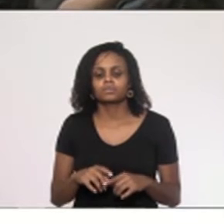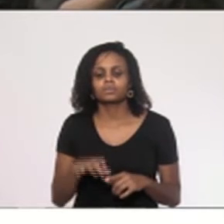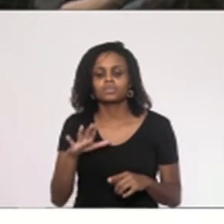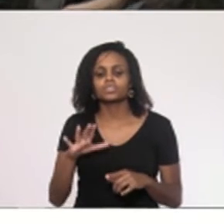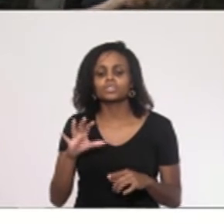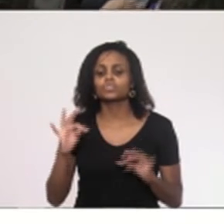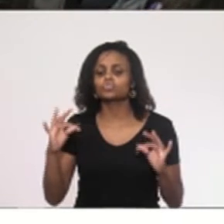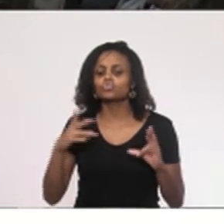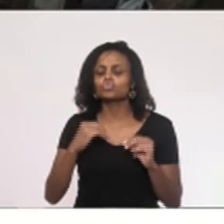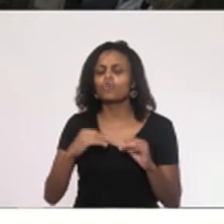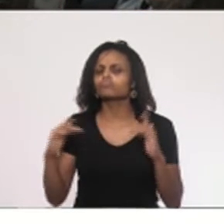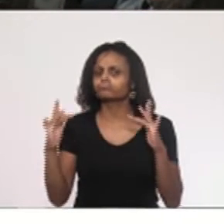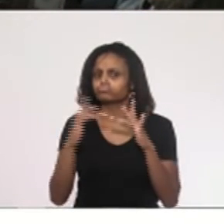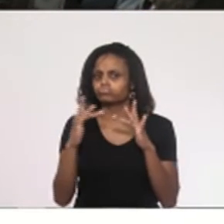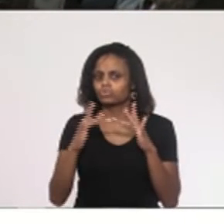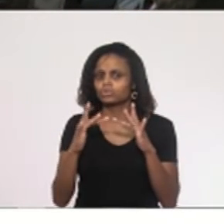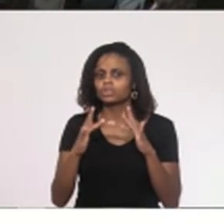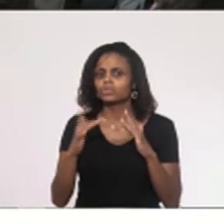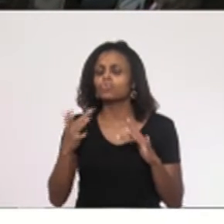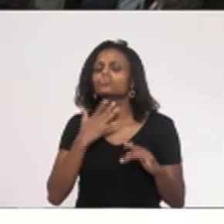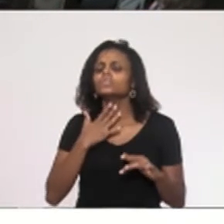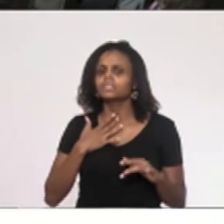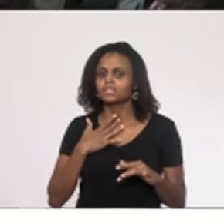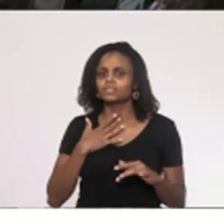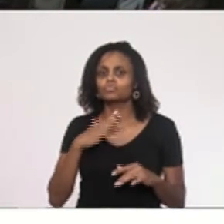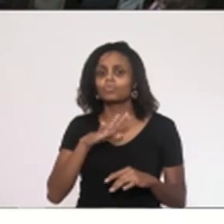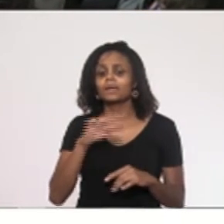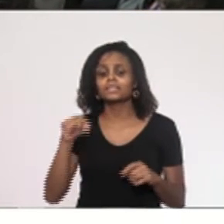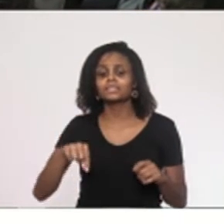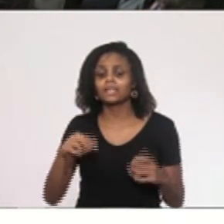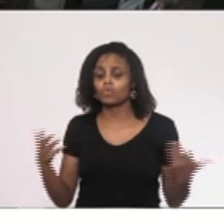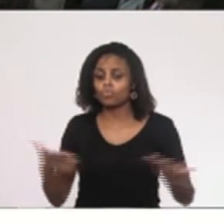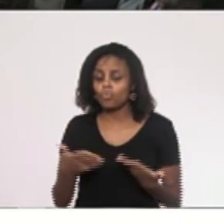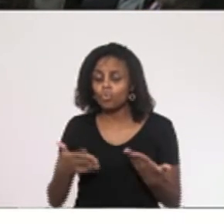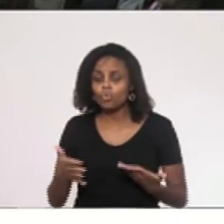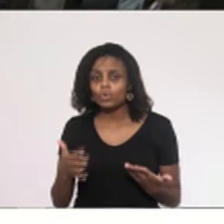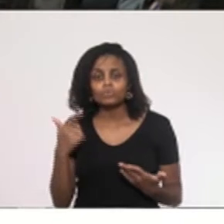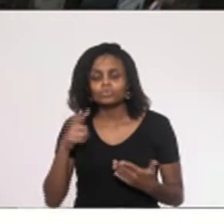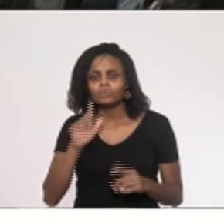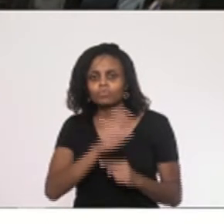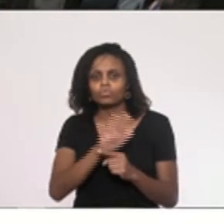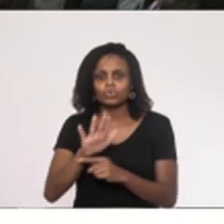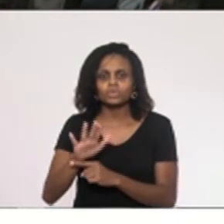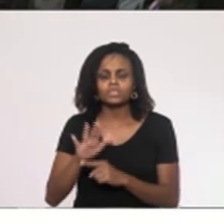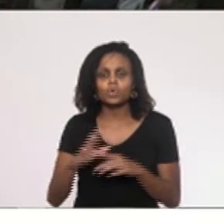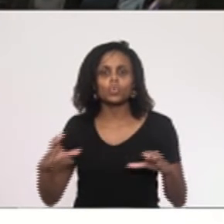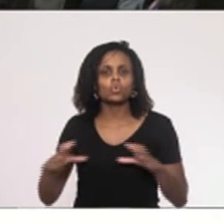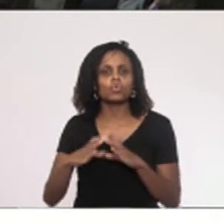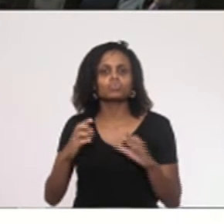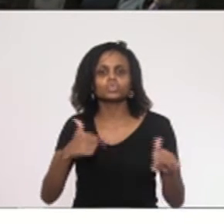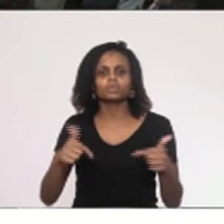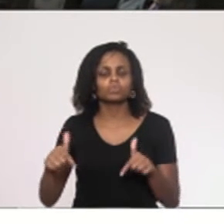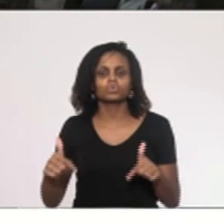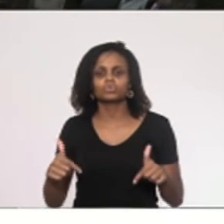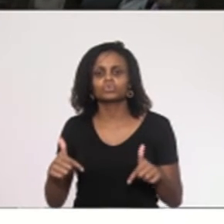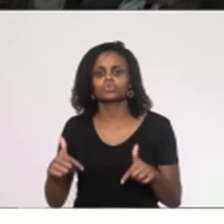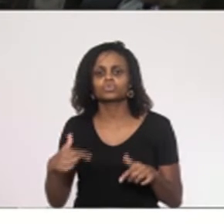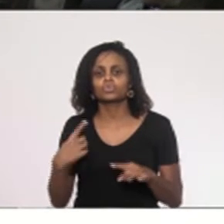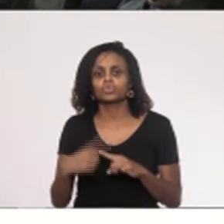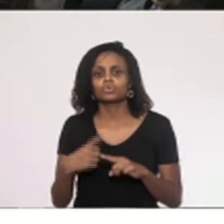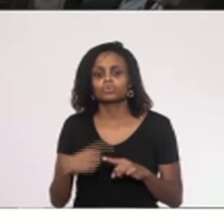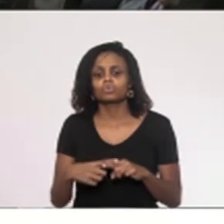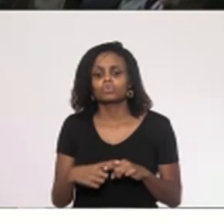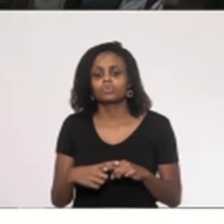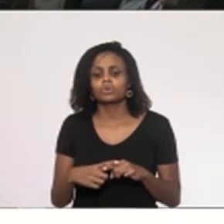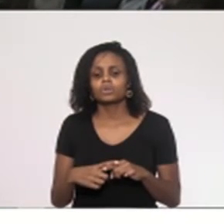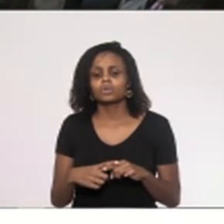eu acho que todos nós concordamos com o intuito, mas da forma que está, não há proteção para a classe de trabalhadores, porque, da maneira que